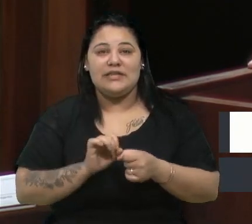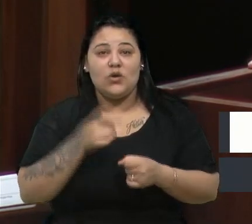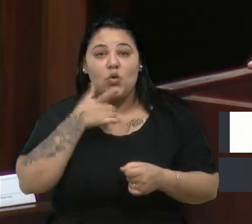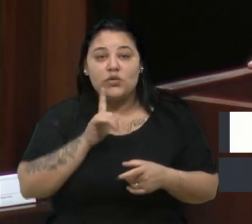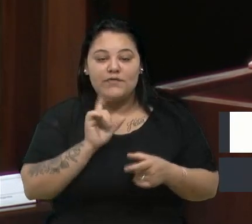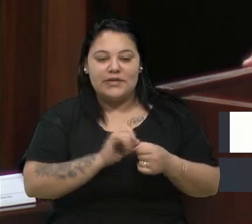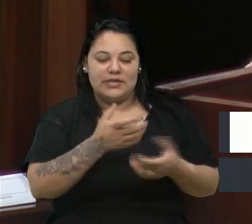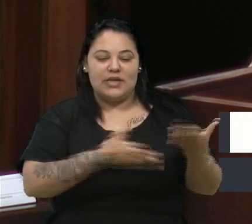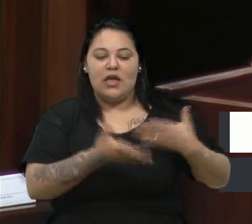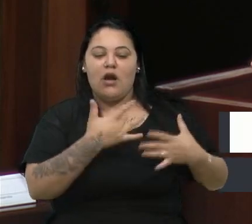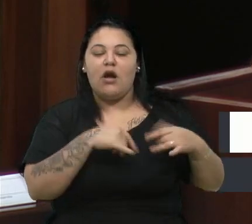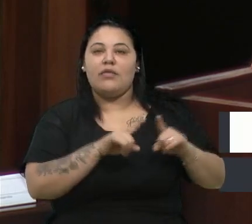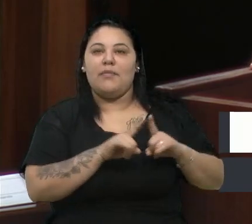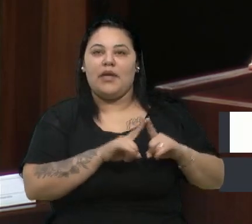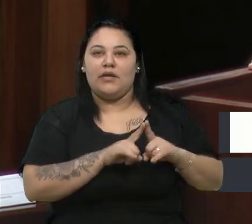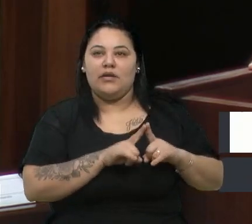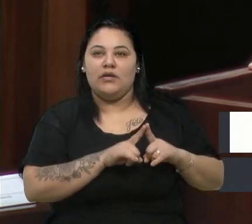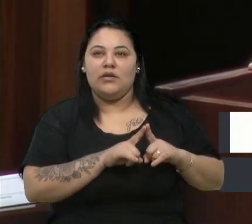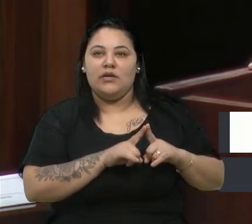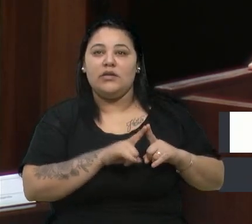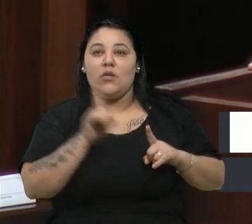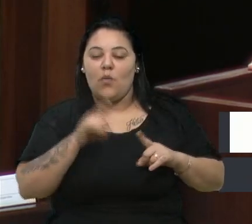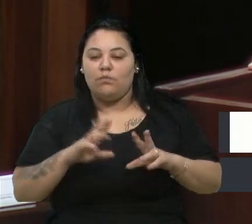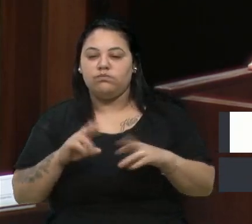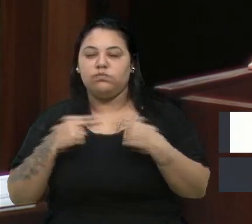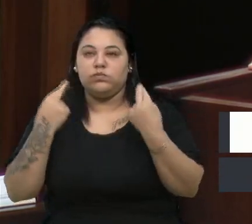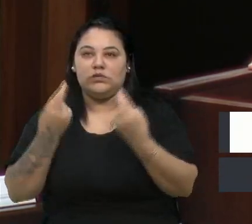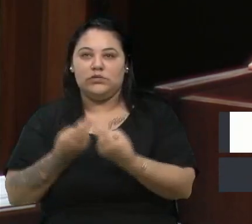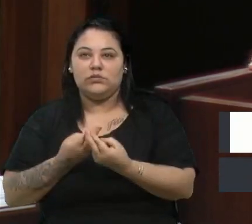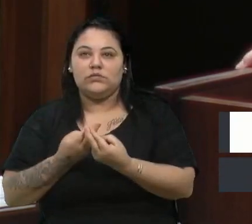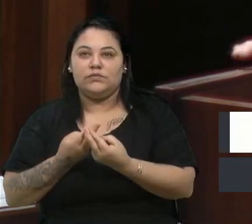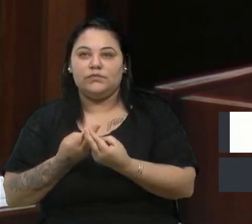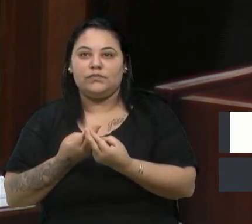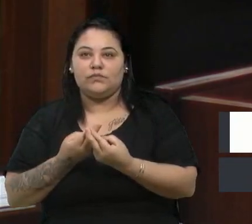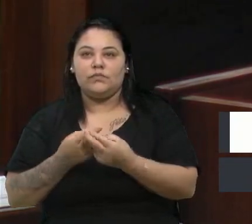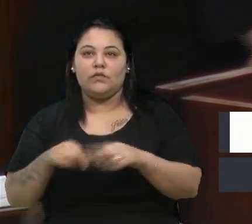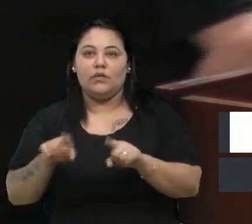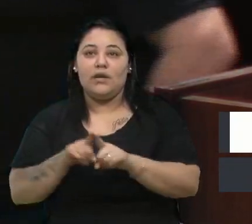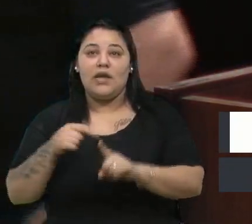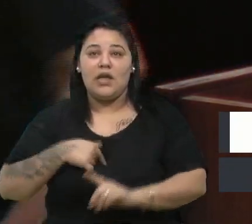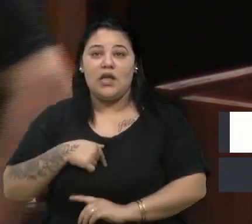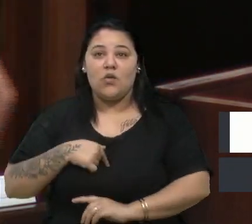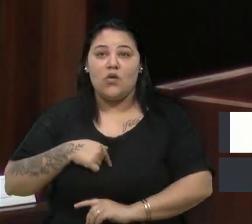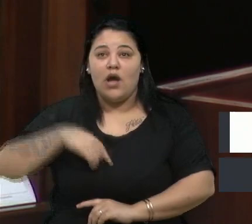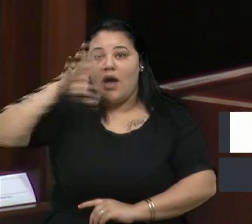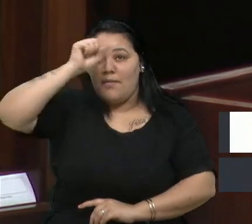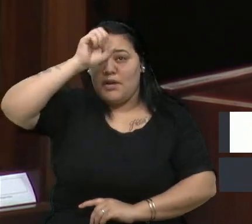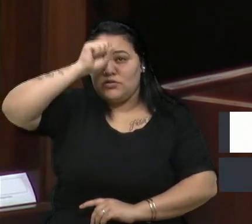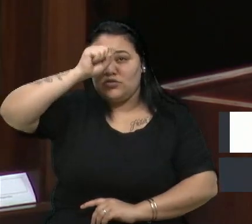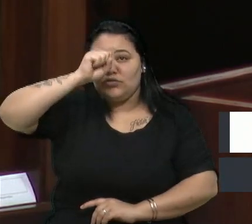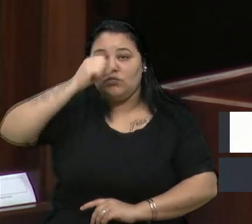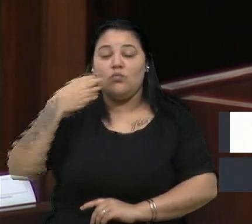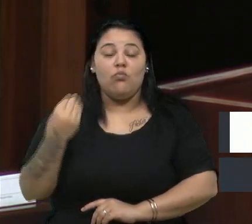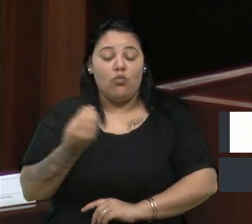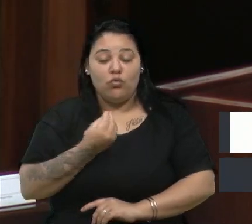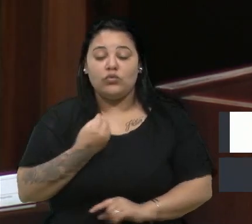atendimento. Então, foi uma reunião que eu aprendi muito, a